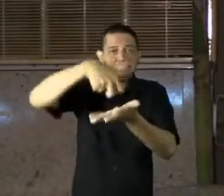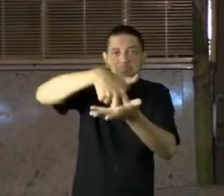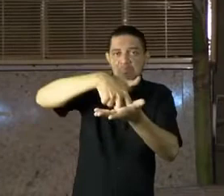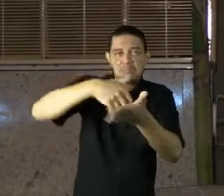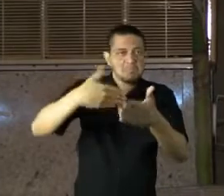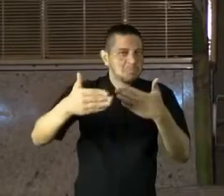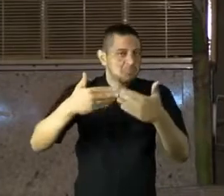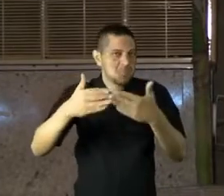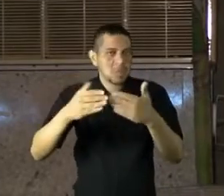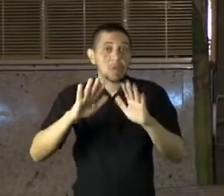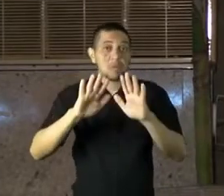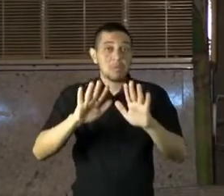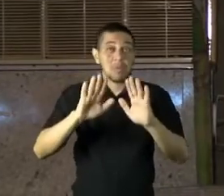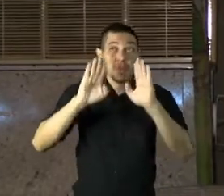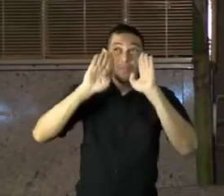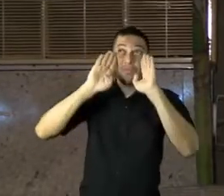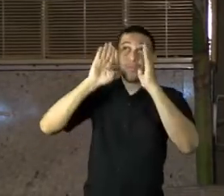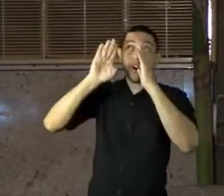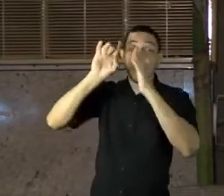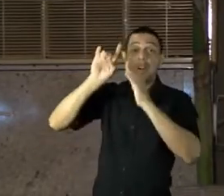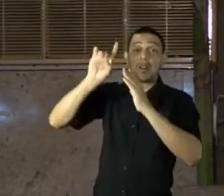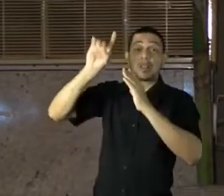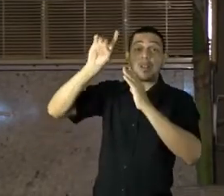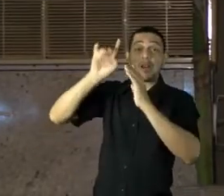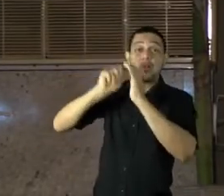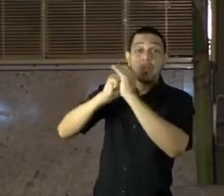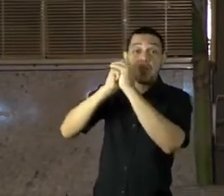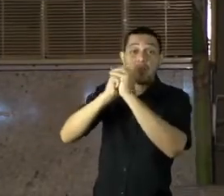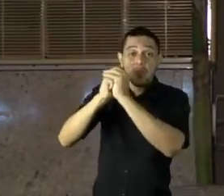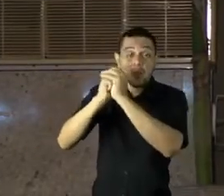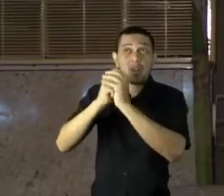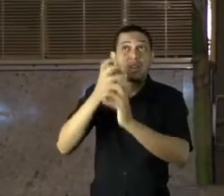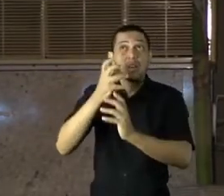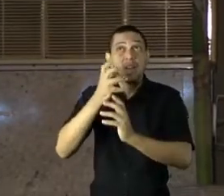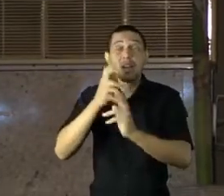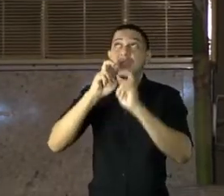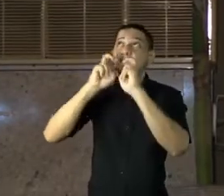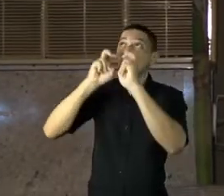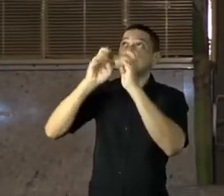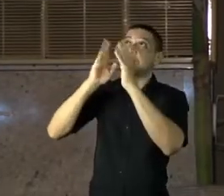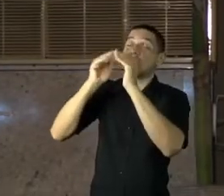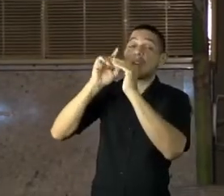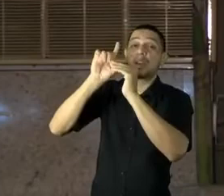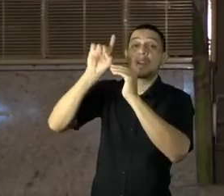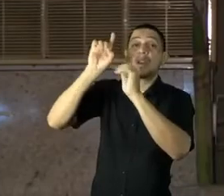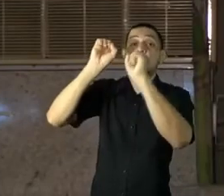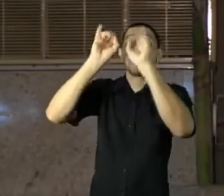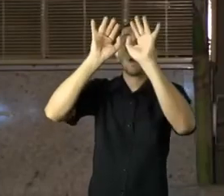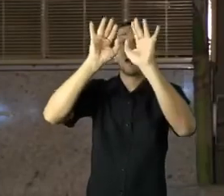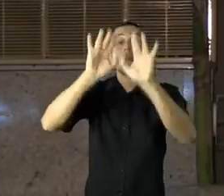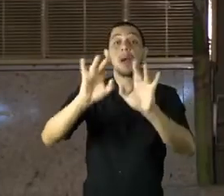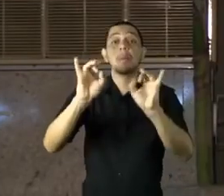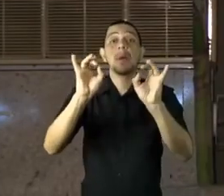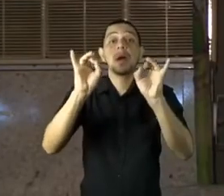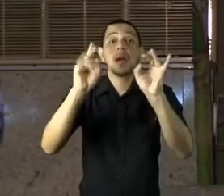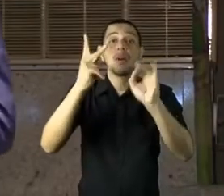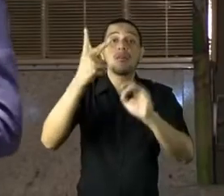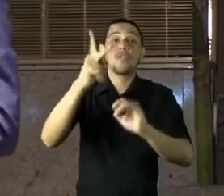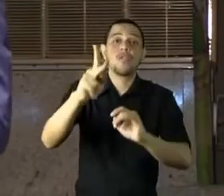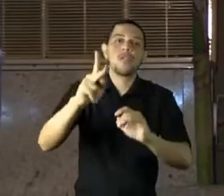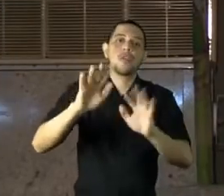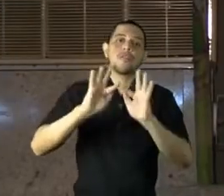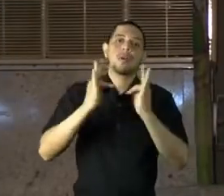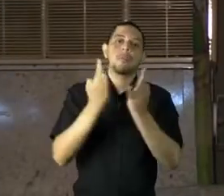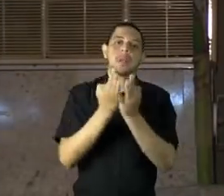você possa elevar os seus pensamentos a Deus em oração eu quero clamar a Deus uma bênção especial sobre você e sobre a sua